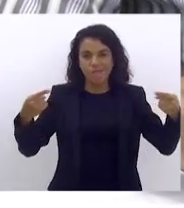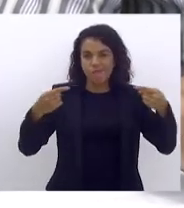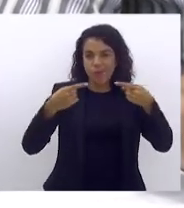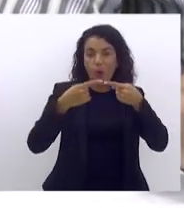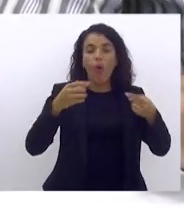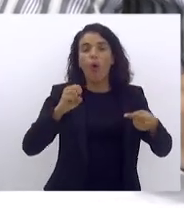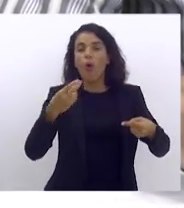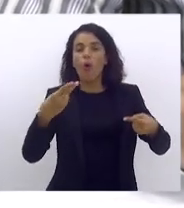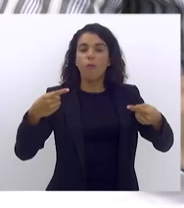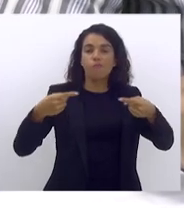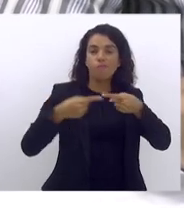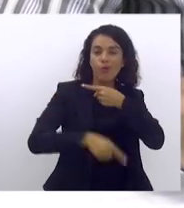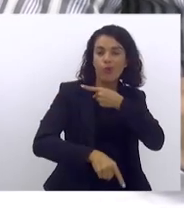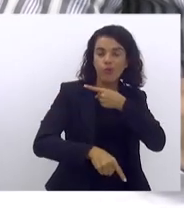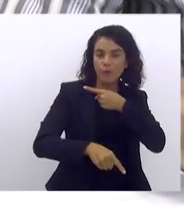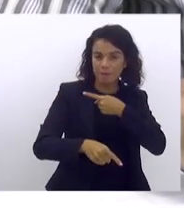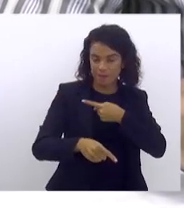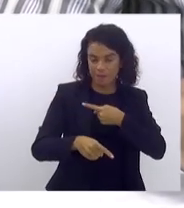sobre